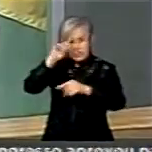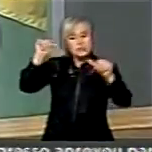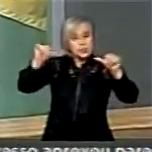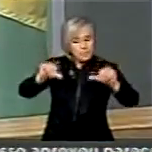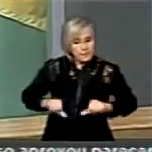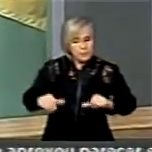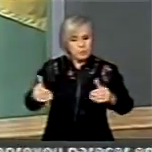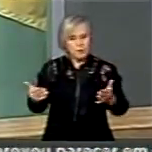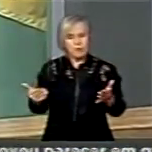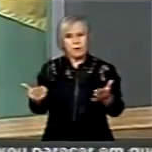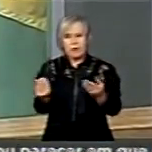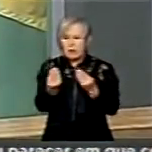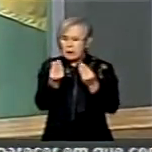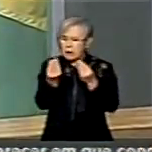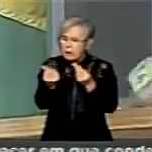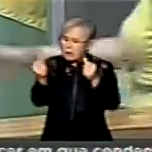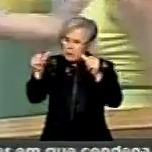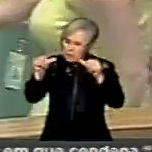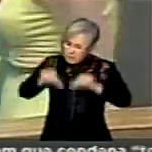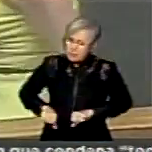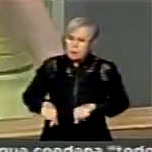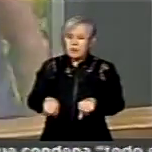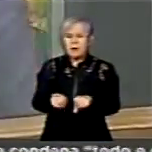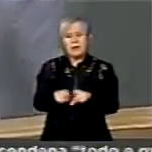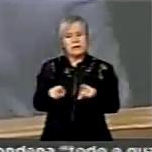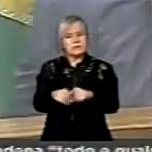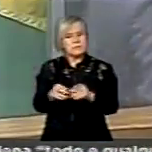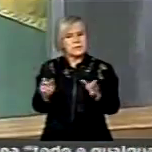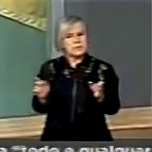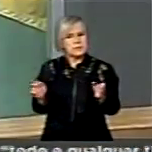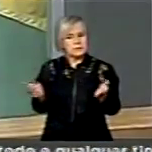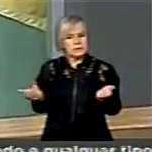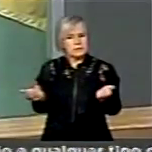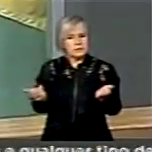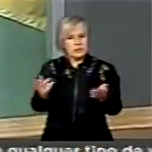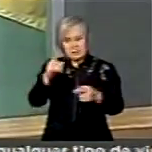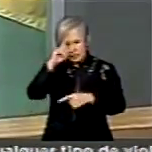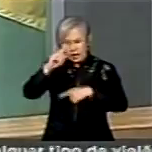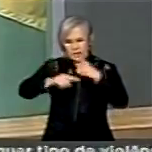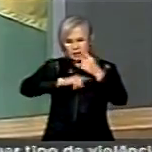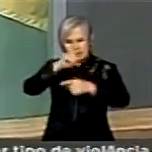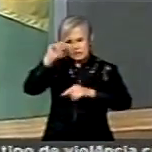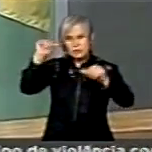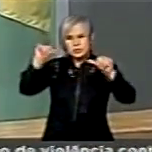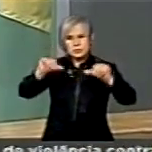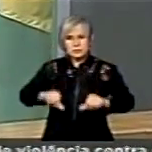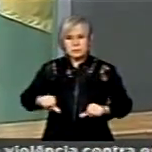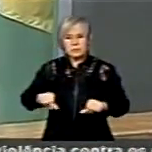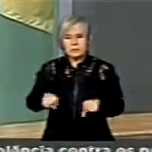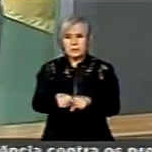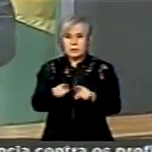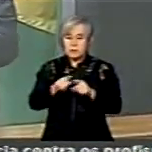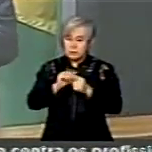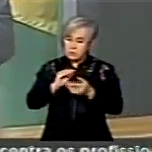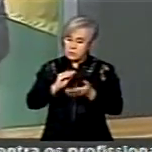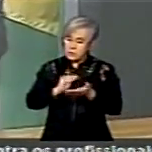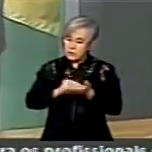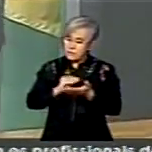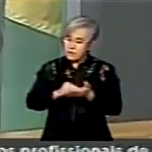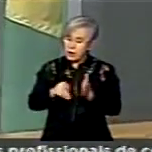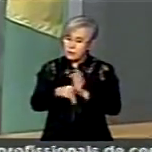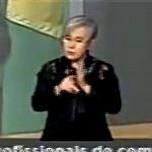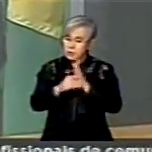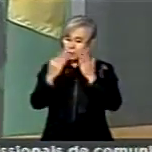executados e a qualidade desses serviços públicos diminui cada momento, inclusive com a falta da própria